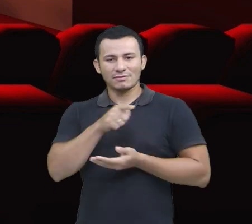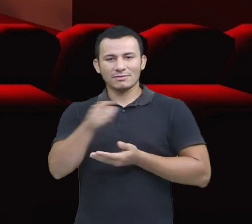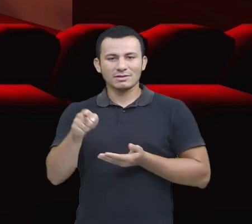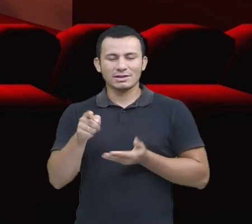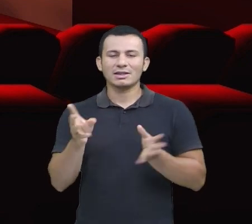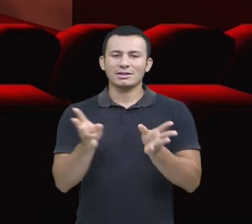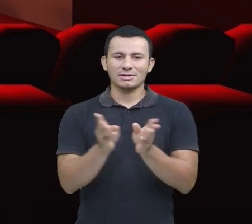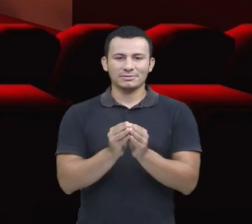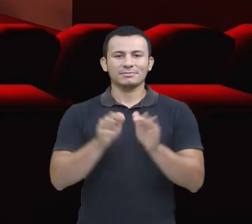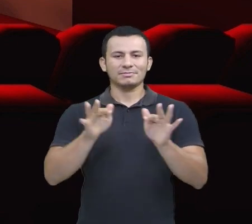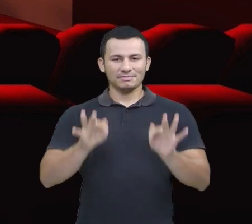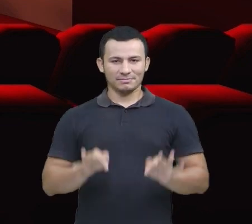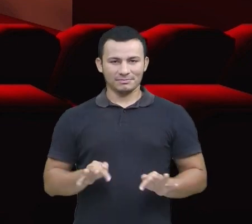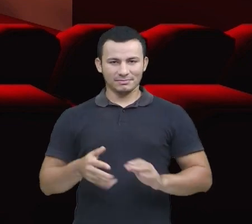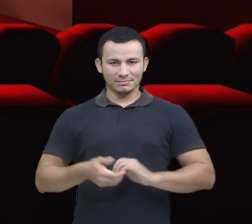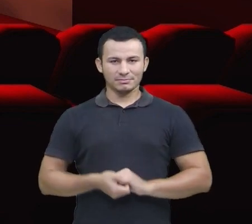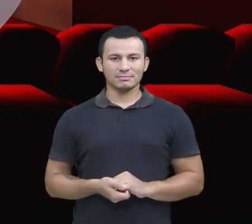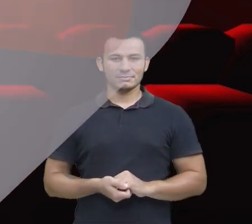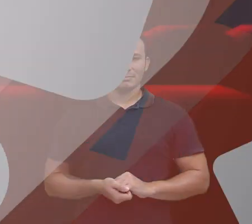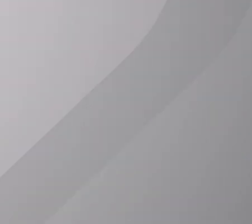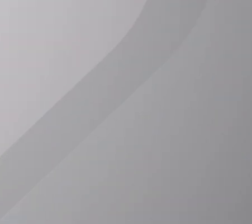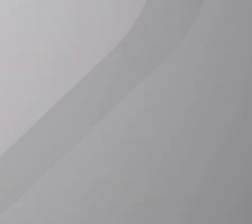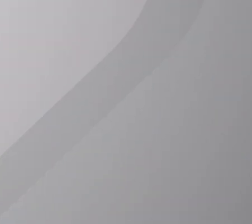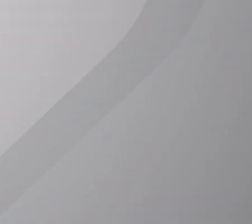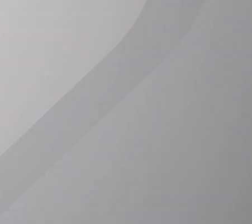nossas considerações finais. Vamos lá?